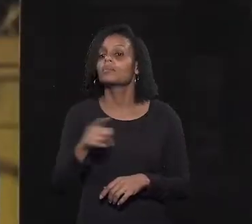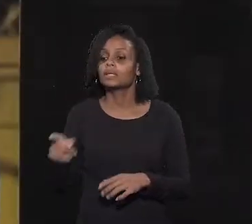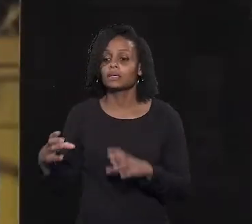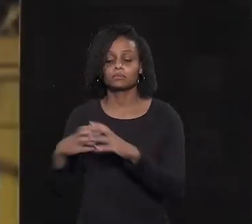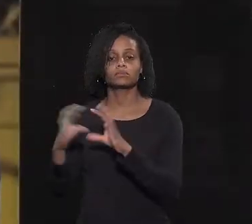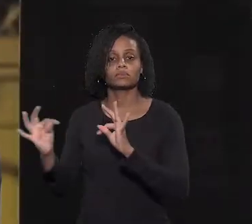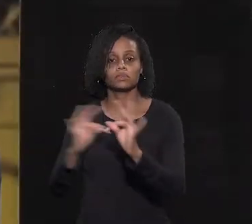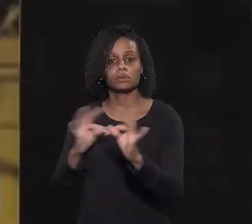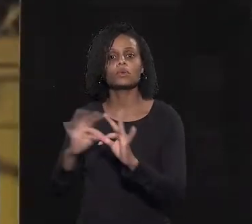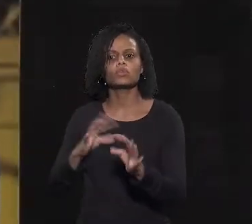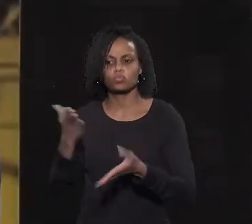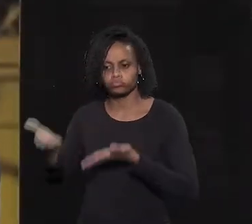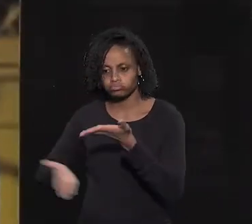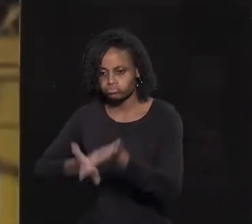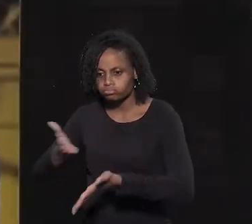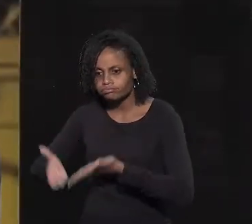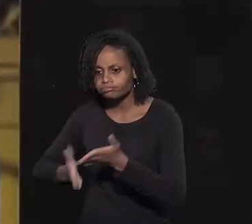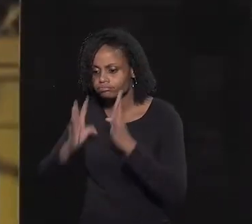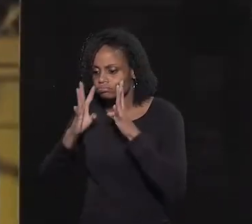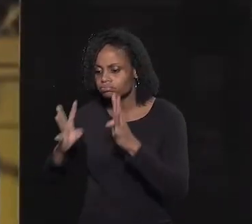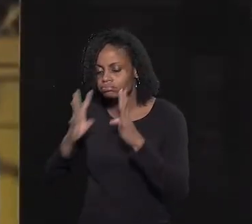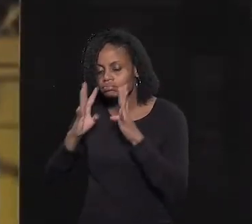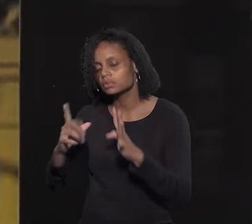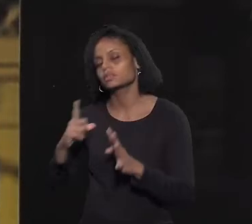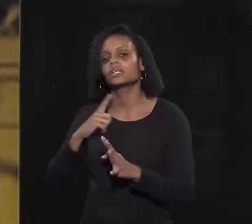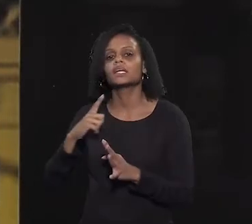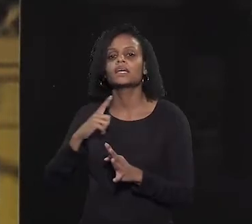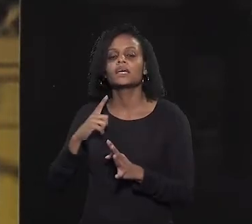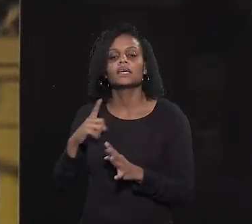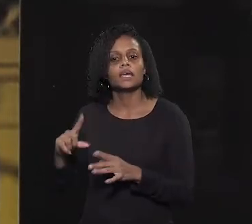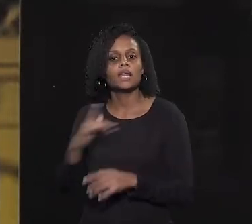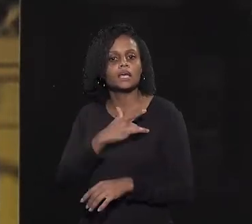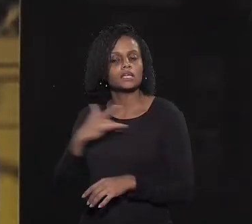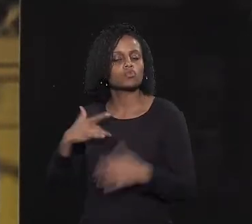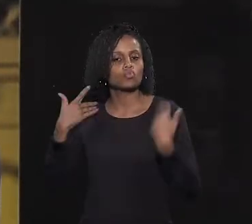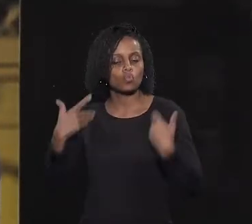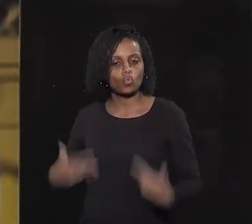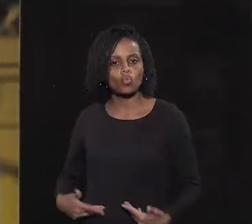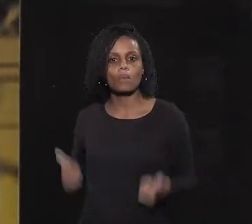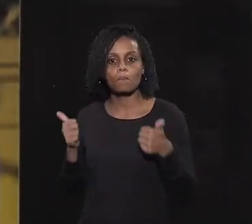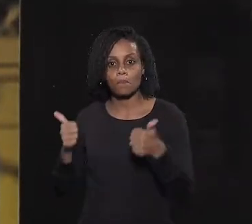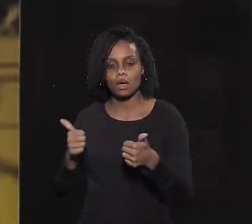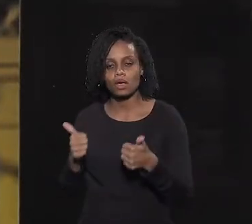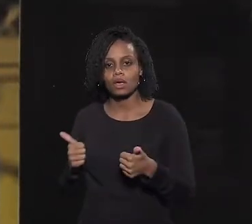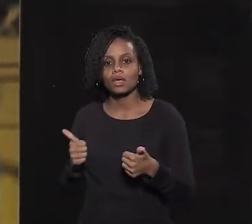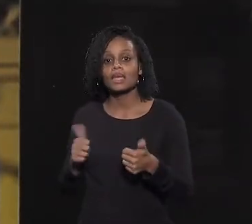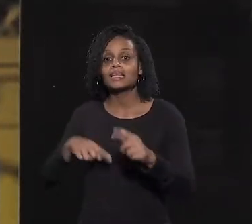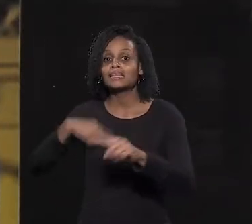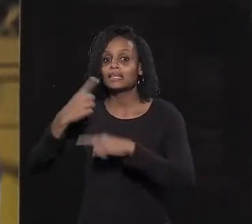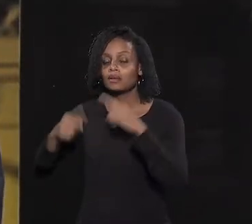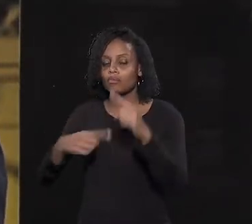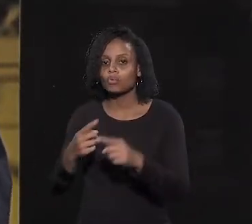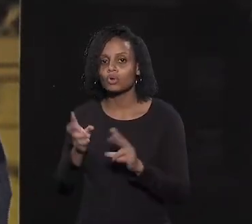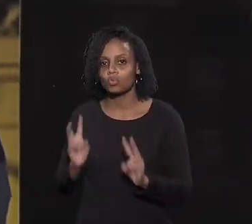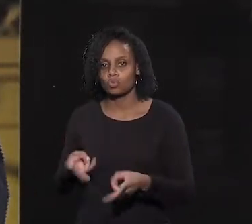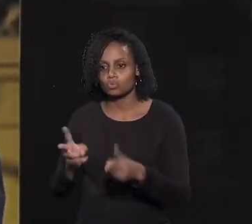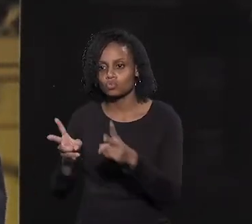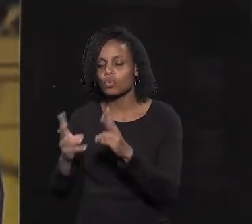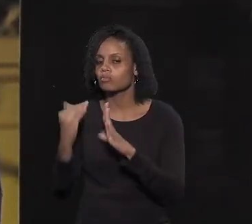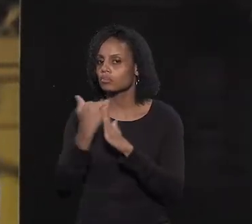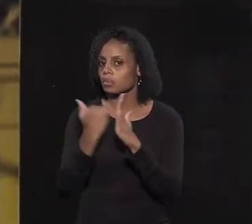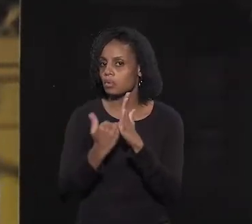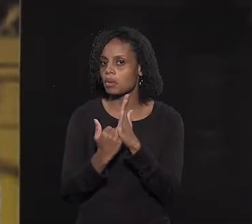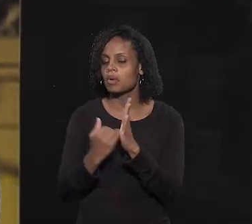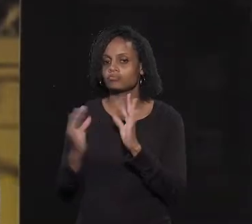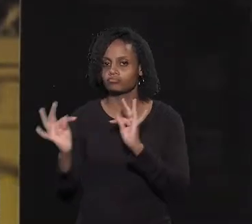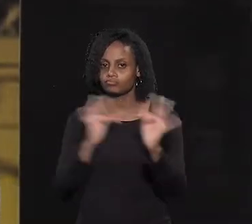que ele está sendo cuidado, né? Está sendo cuidado, está sendo restabelecida a saúde dele física. Aí sim ele dá continuidade num